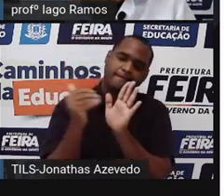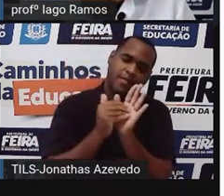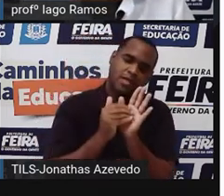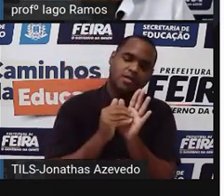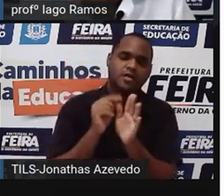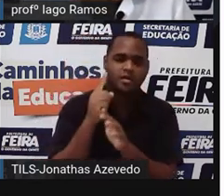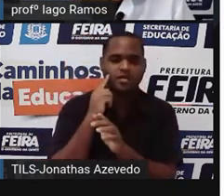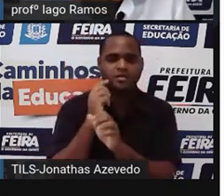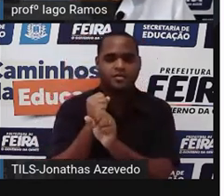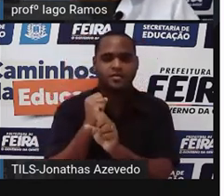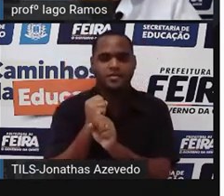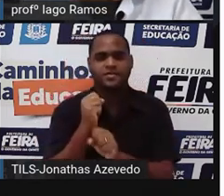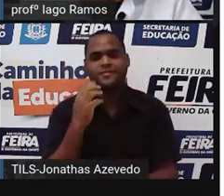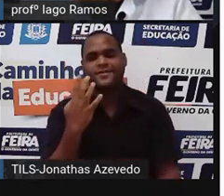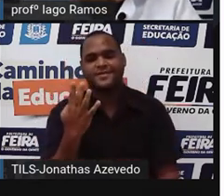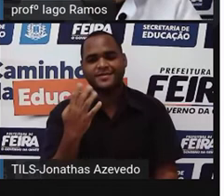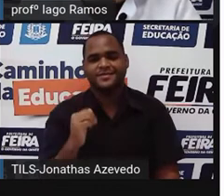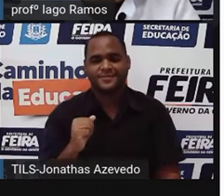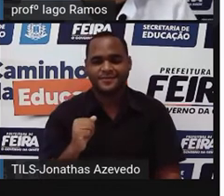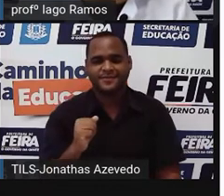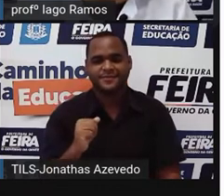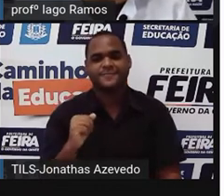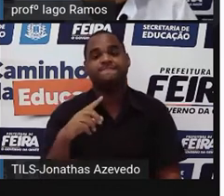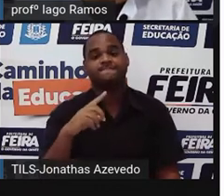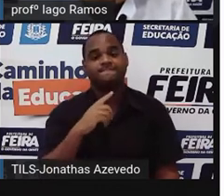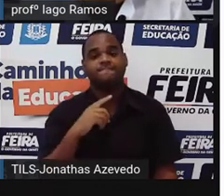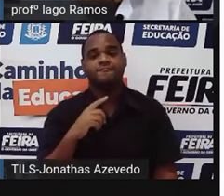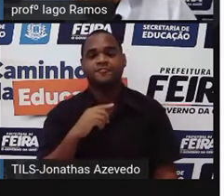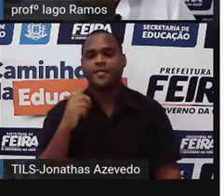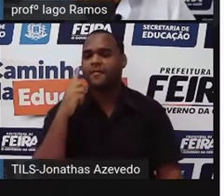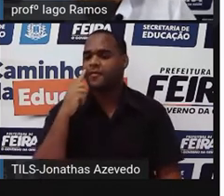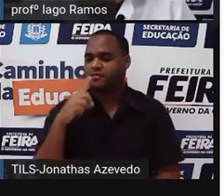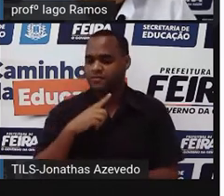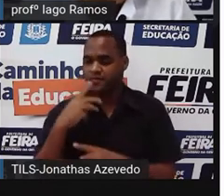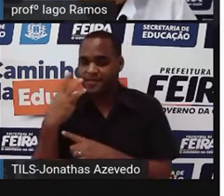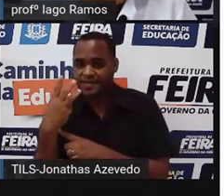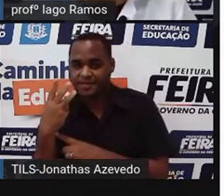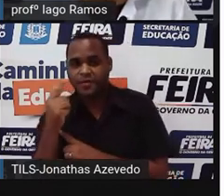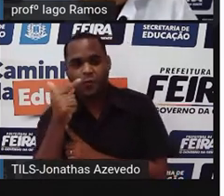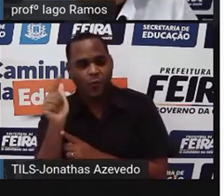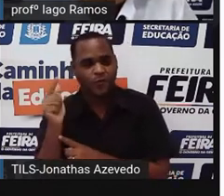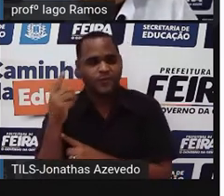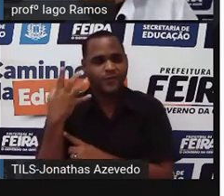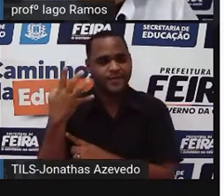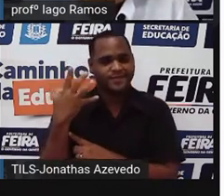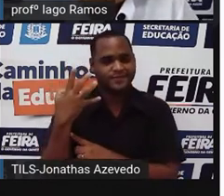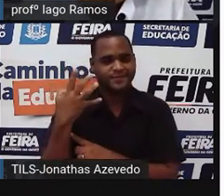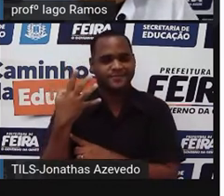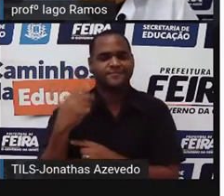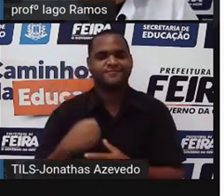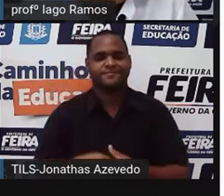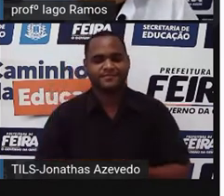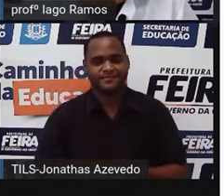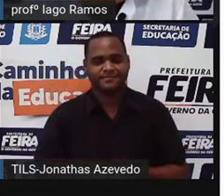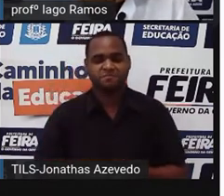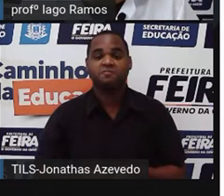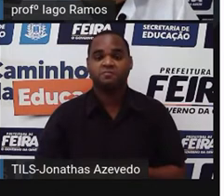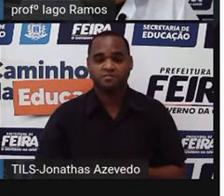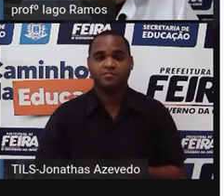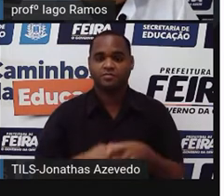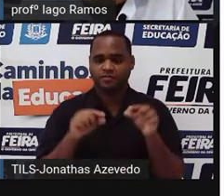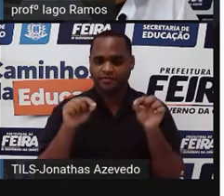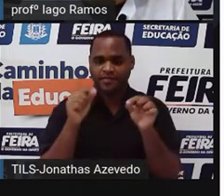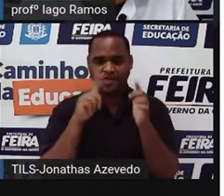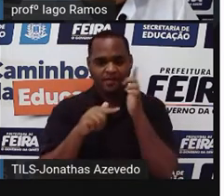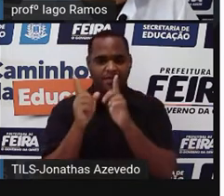mede 4. Tá bom? É um cateto ali medindo 3 e outro cateto medindo 4, tá bom? Então tá aí